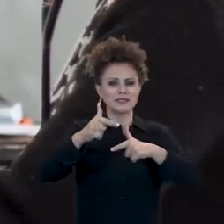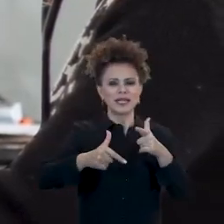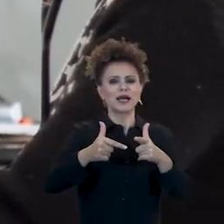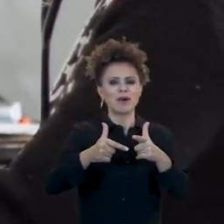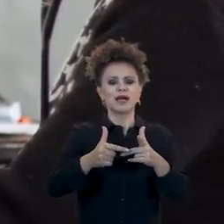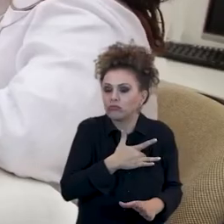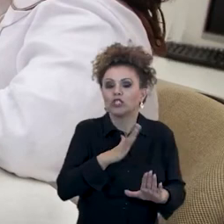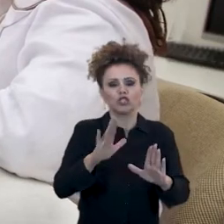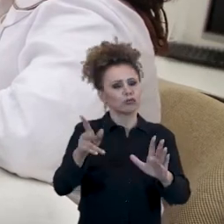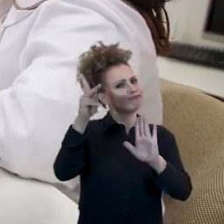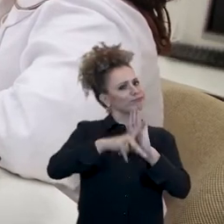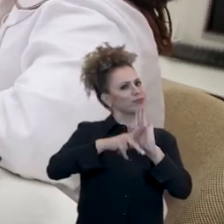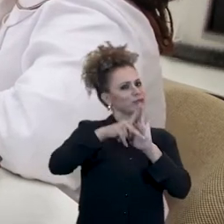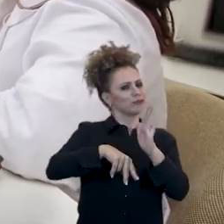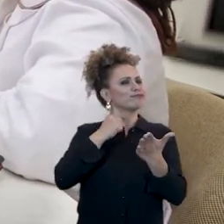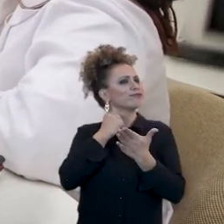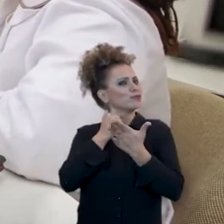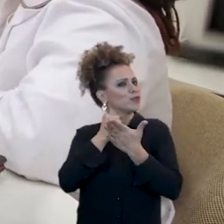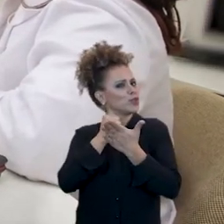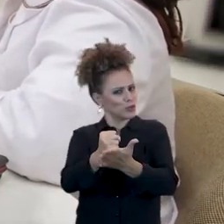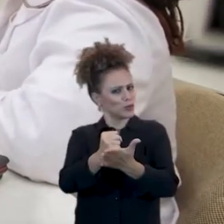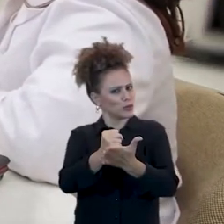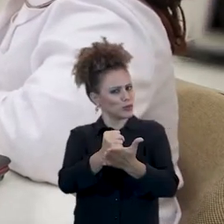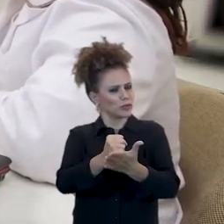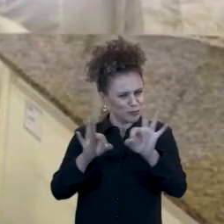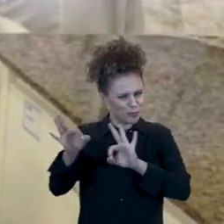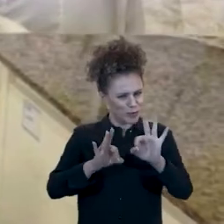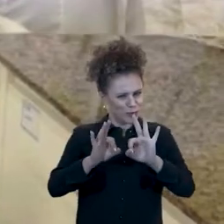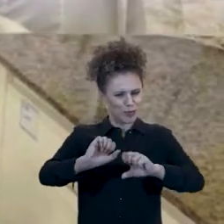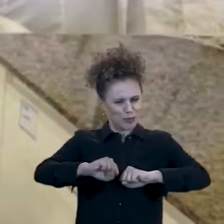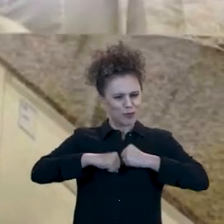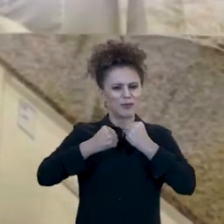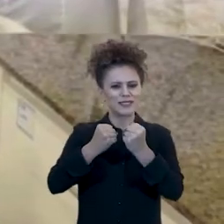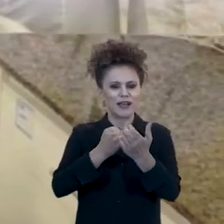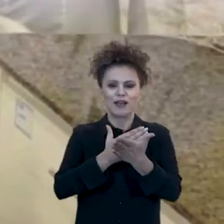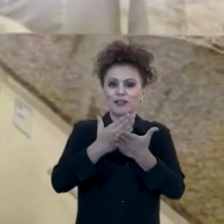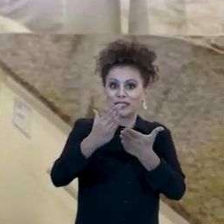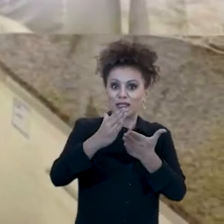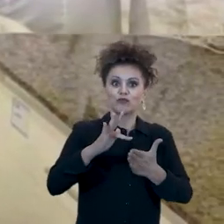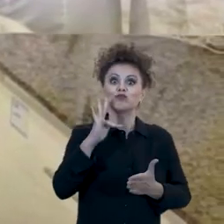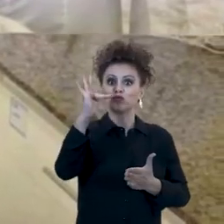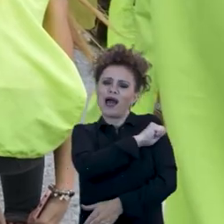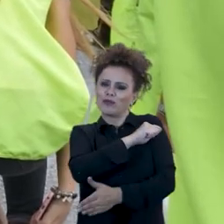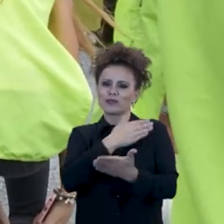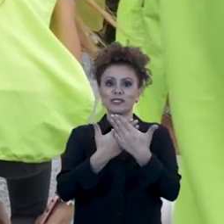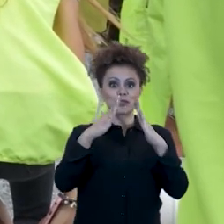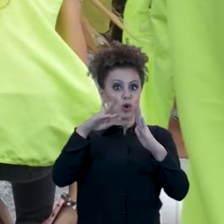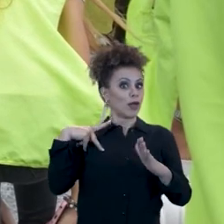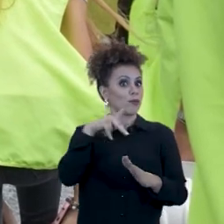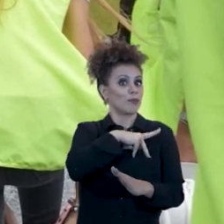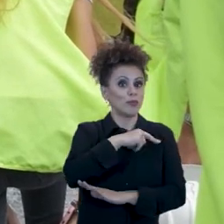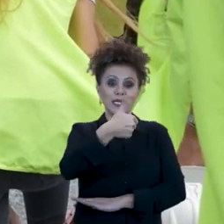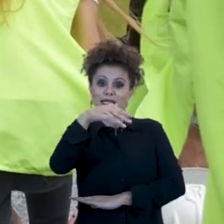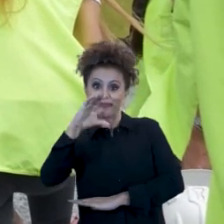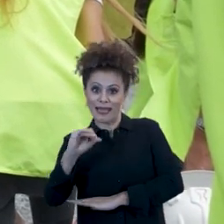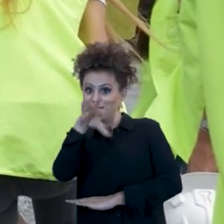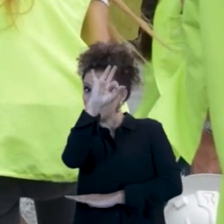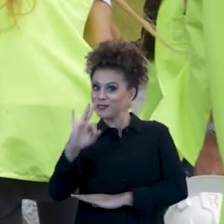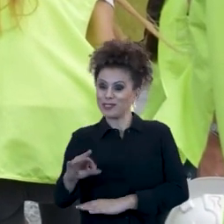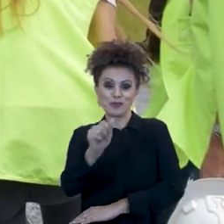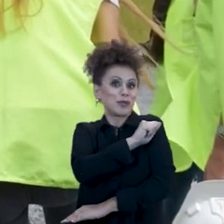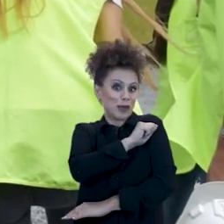e são também os mais procurados da UDESC. É um reconhecimento por todo o trabalho feito pelo CEFID,